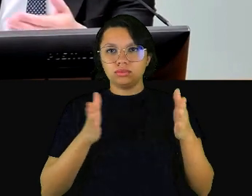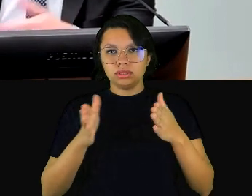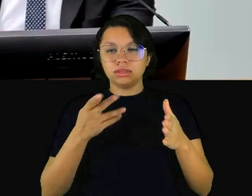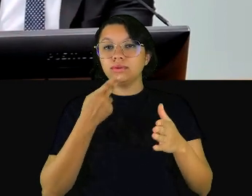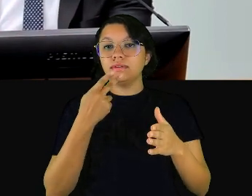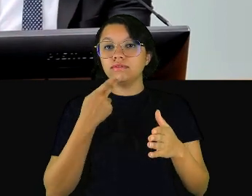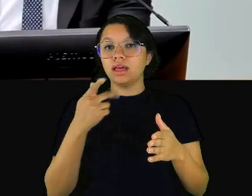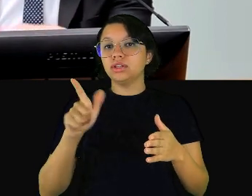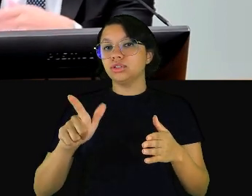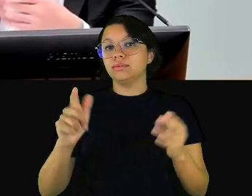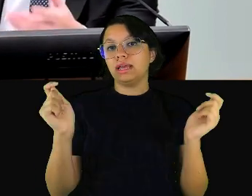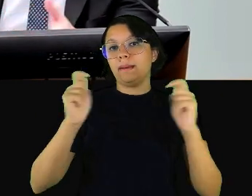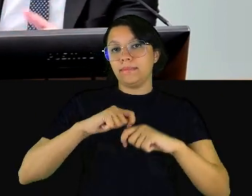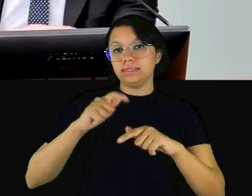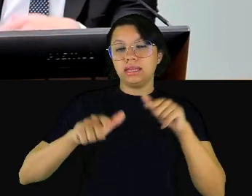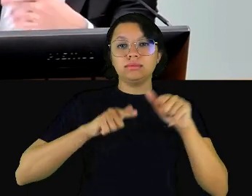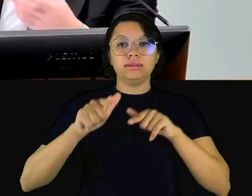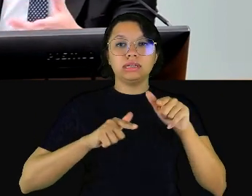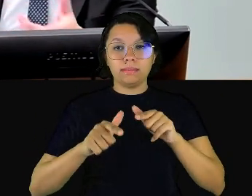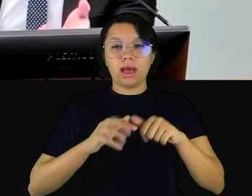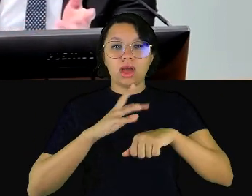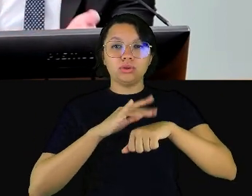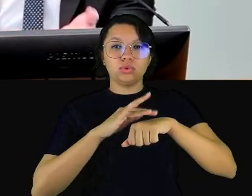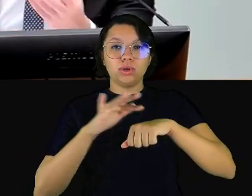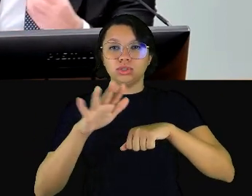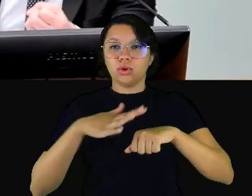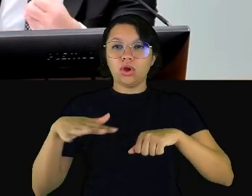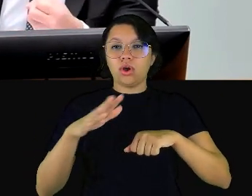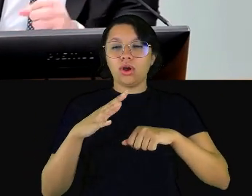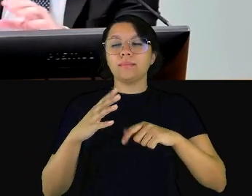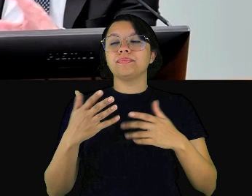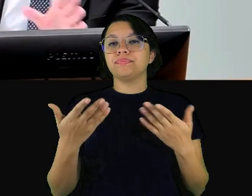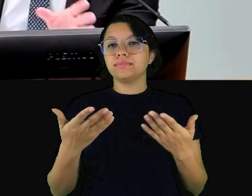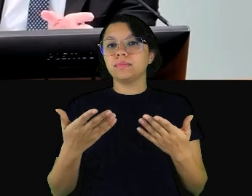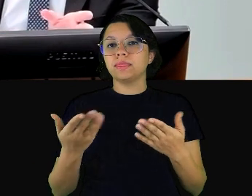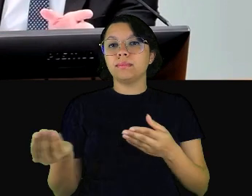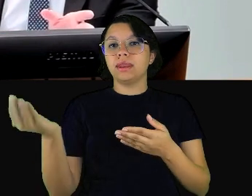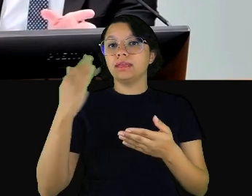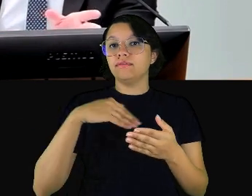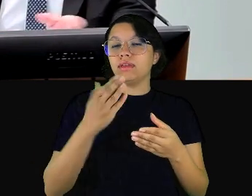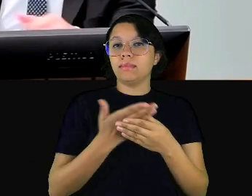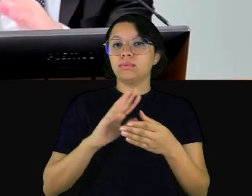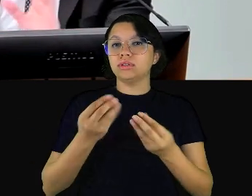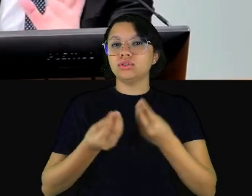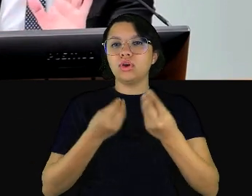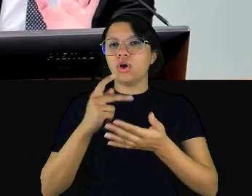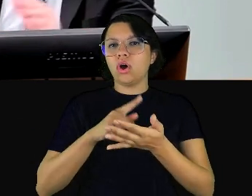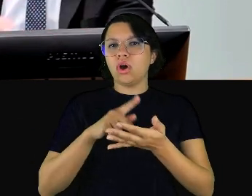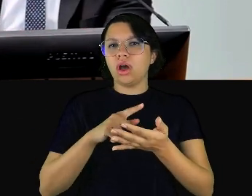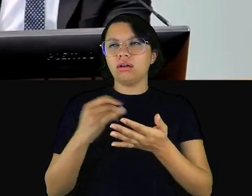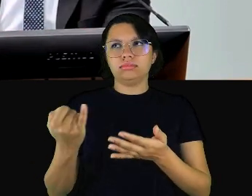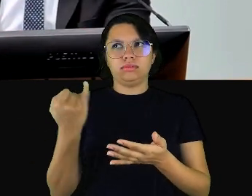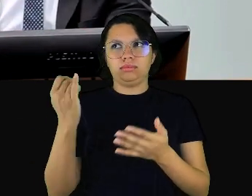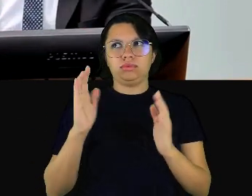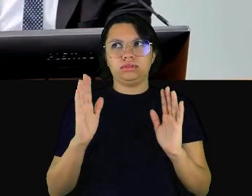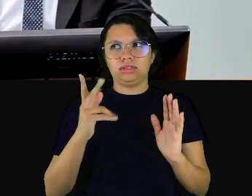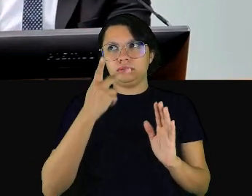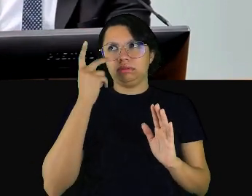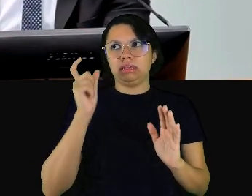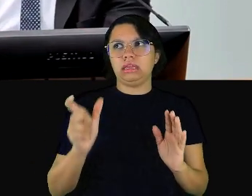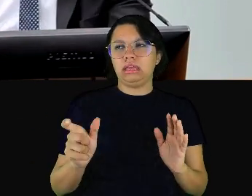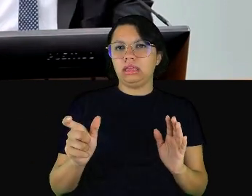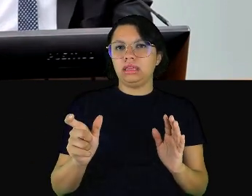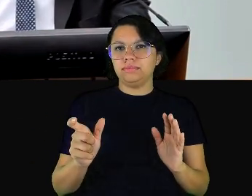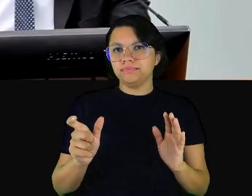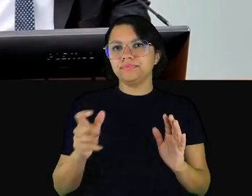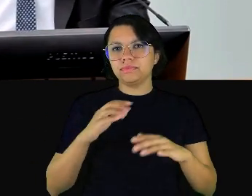tratam de incapacidade laborativa, doença ocupacional, para que isso venha ao processo como uma verdade. pouco importando, lógico, quem vai